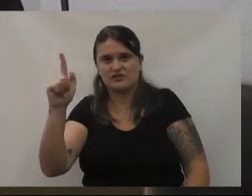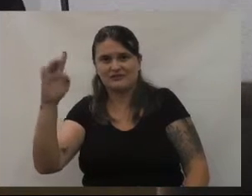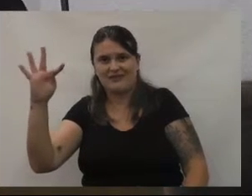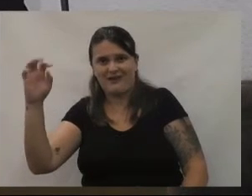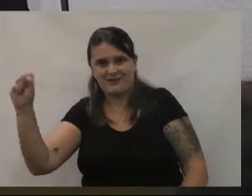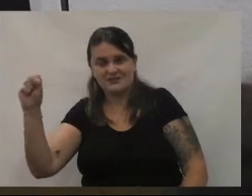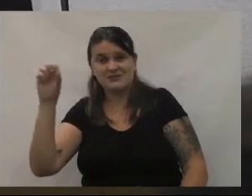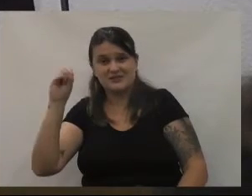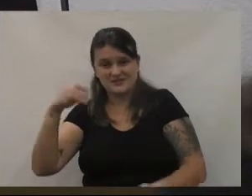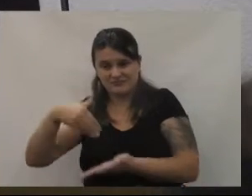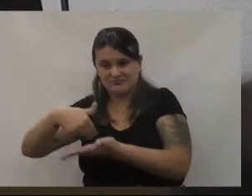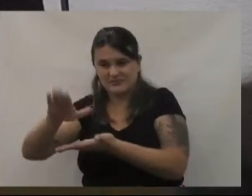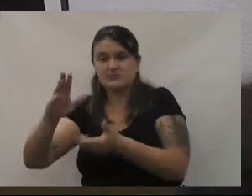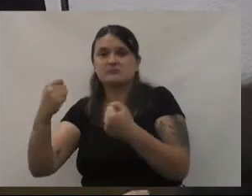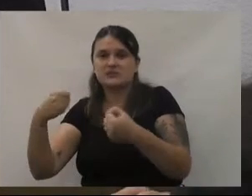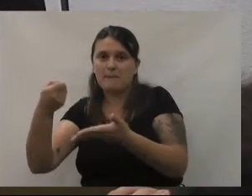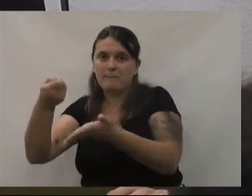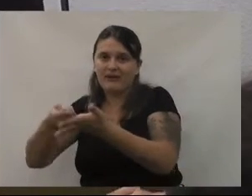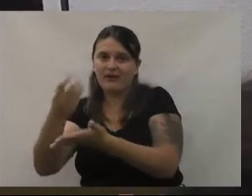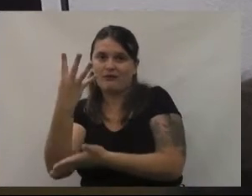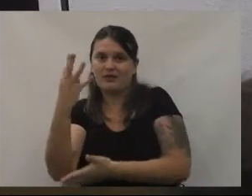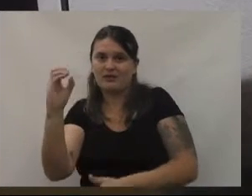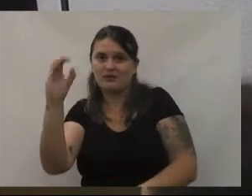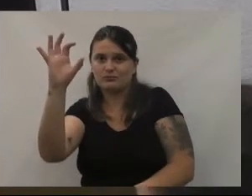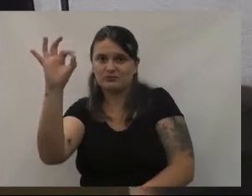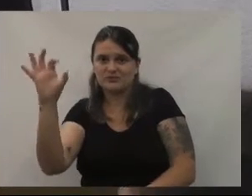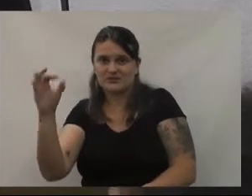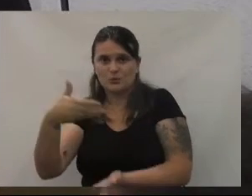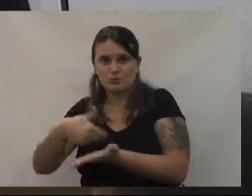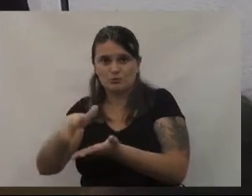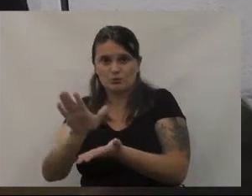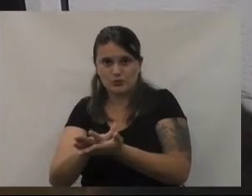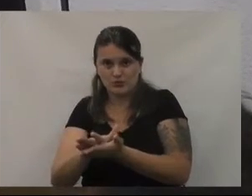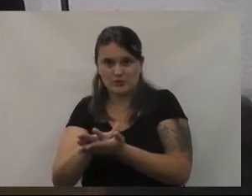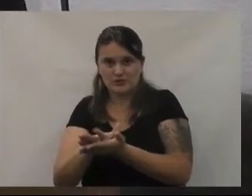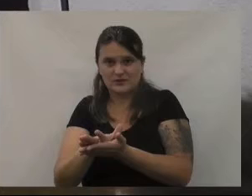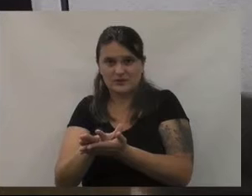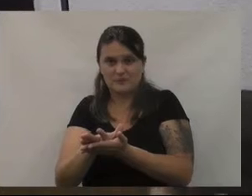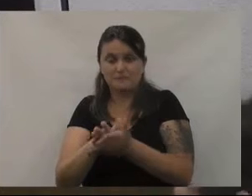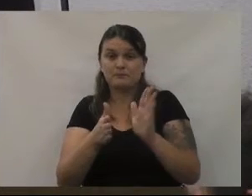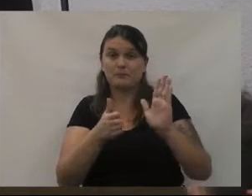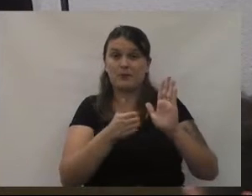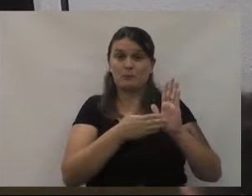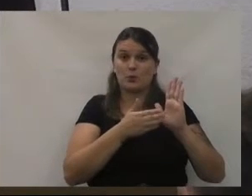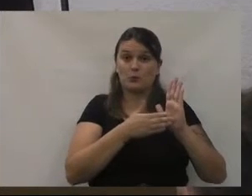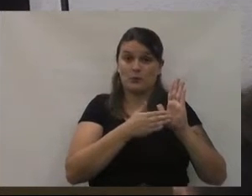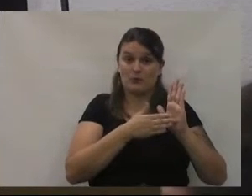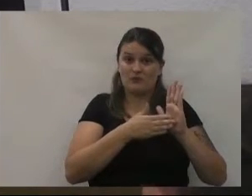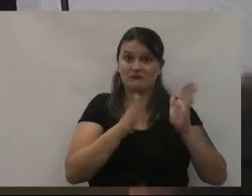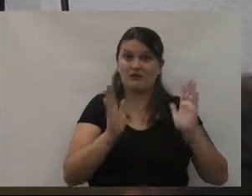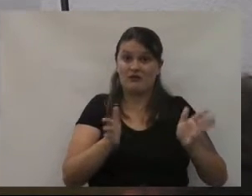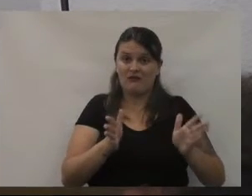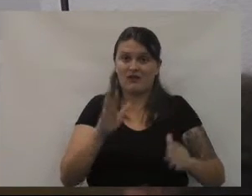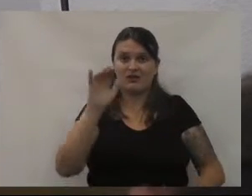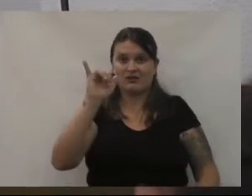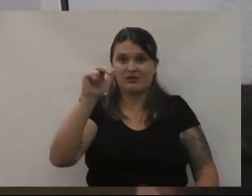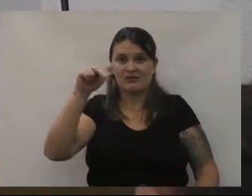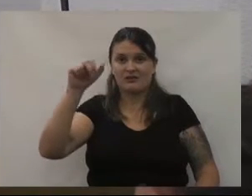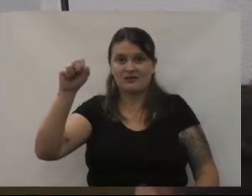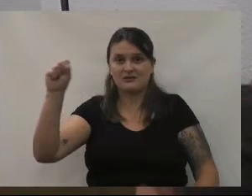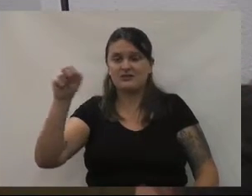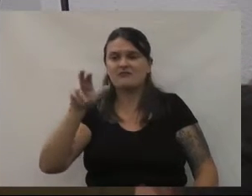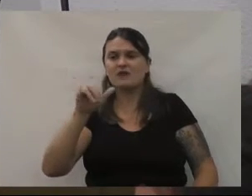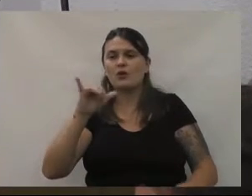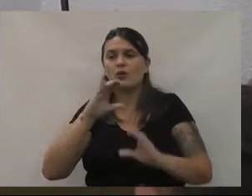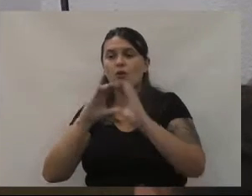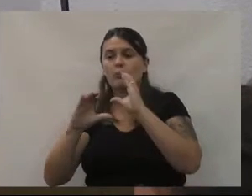tem que pagar os 40% de multa. Na proposta da Previdência, o INSS vai comunicar